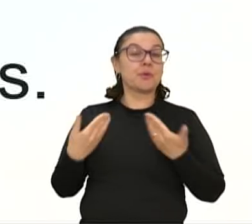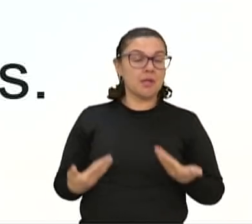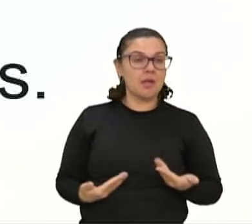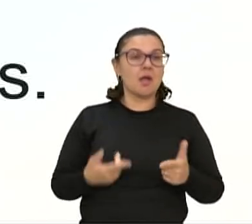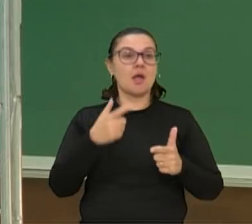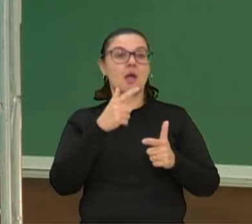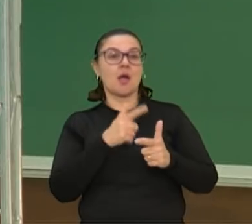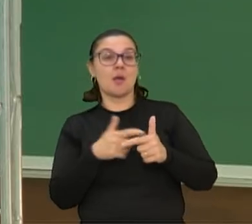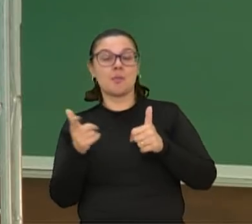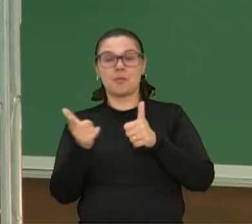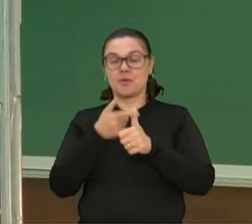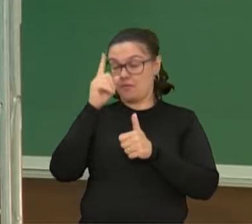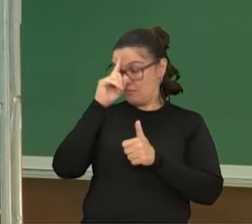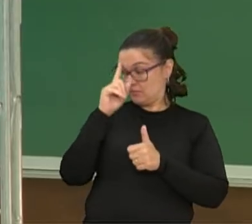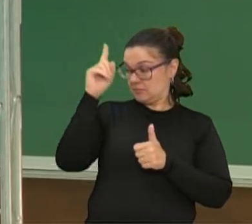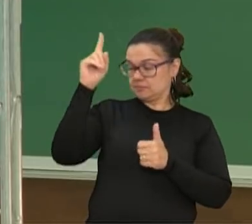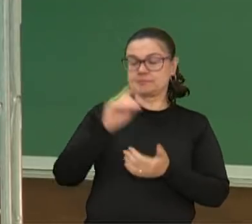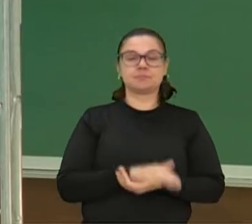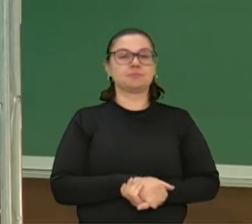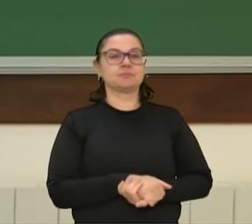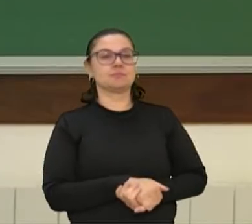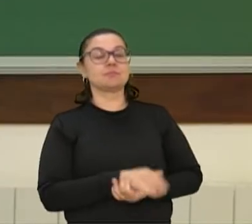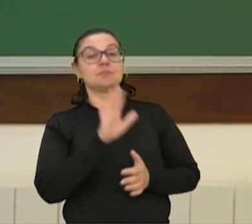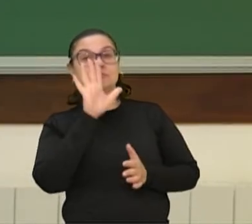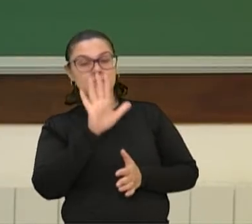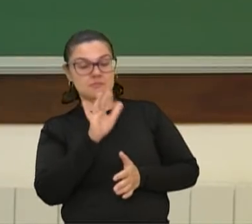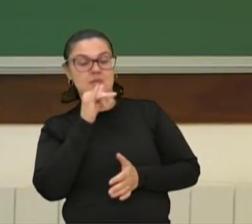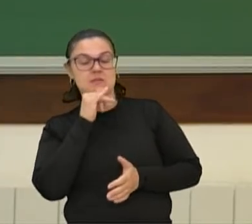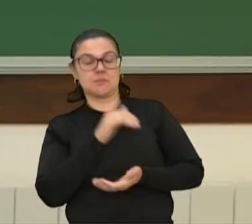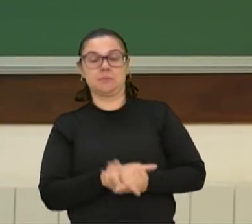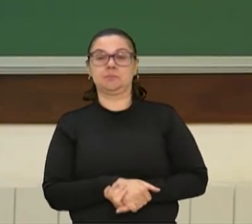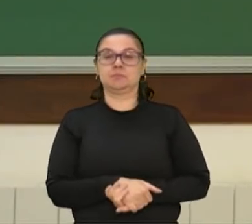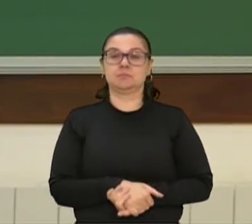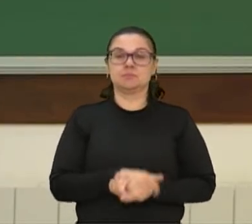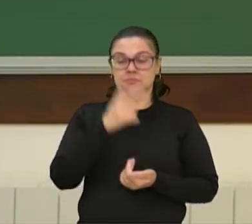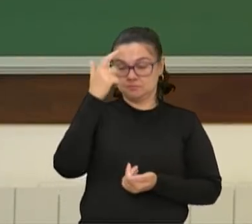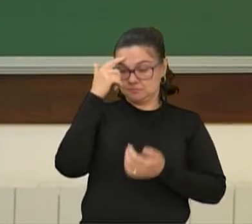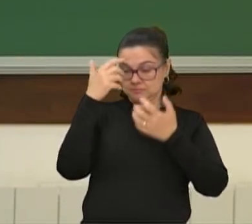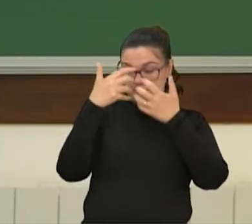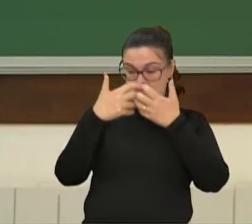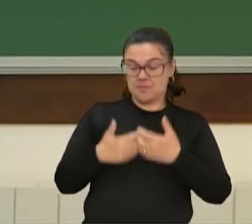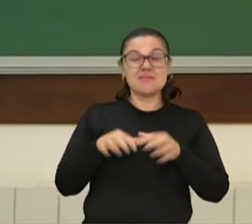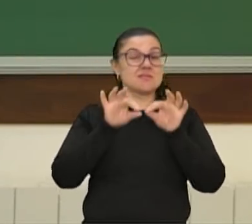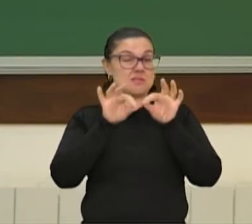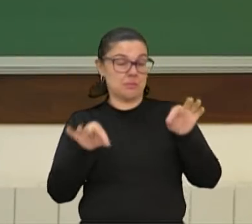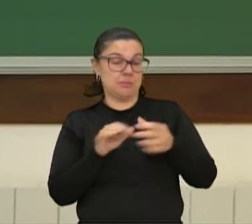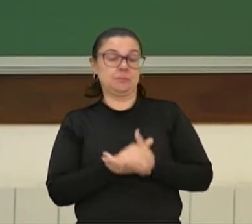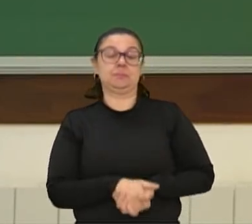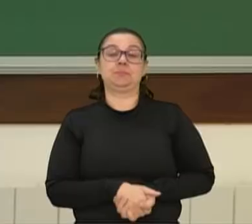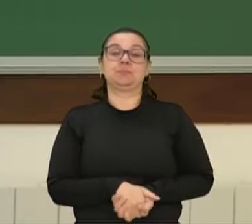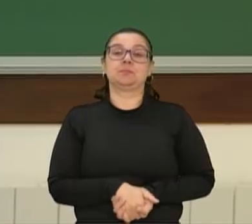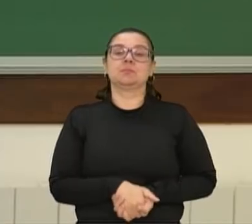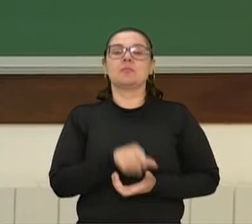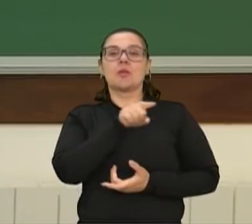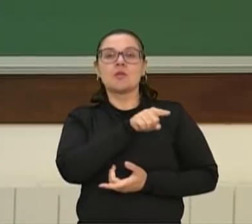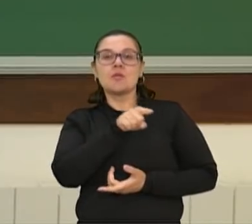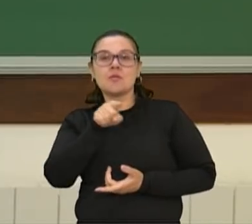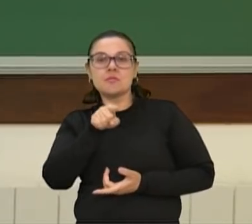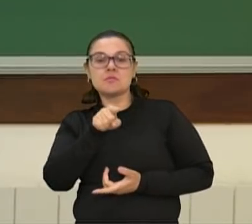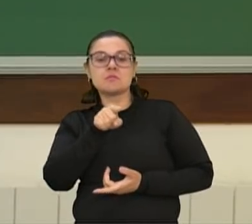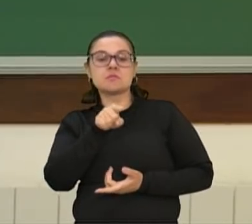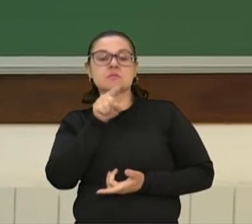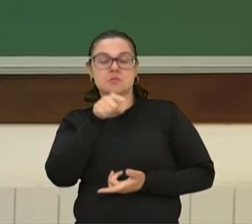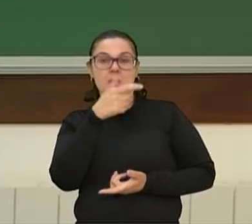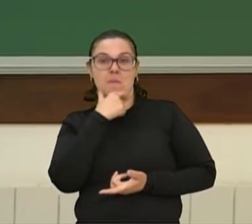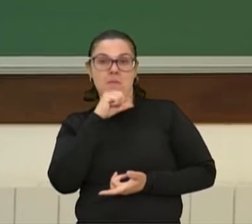causa primeira é Deus. Da seguinte maneira, pensa de um modo simples. Você descende